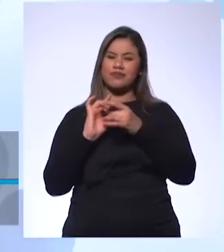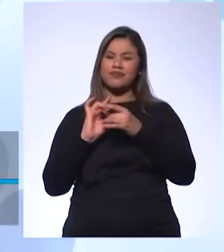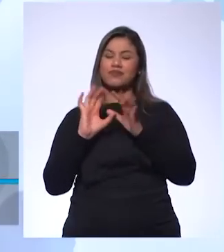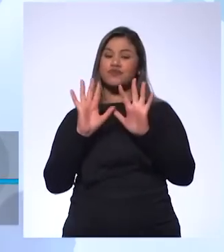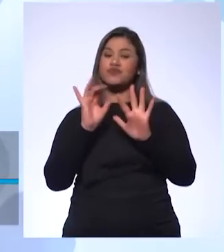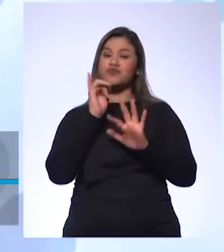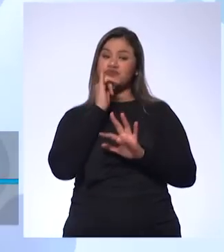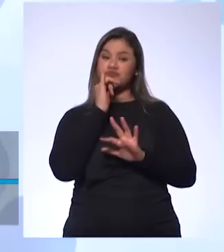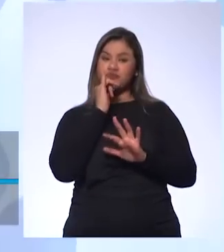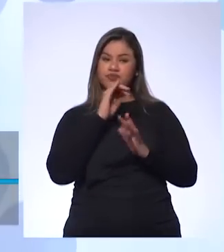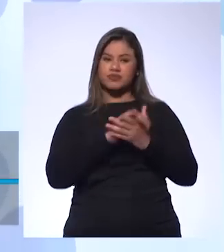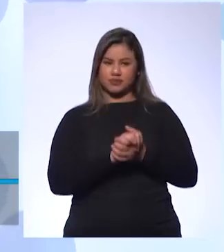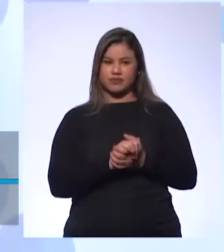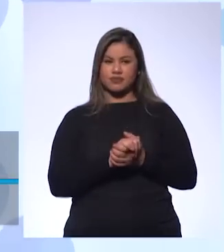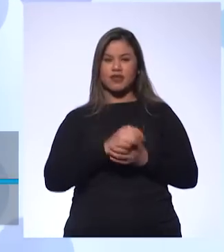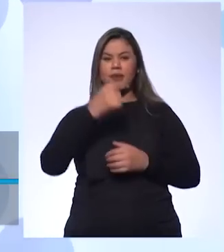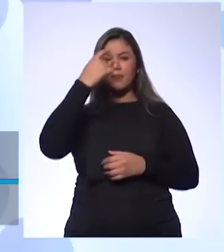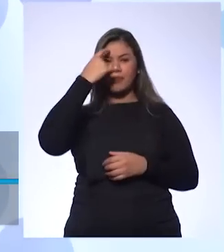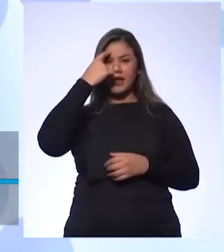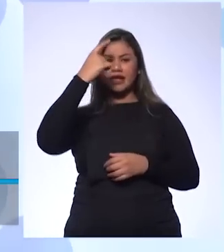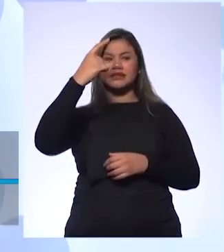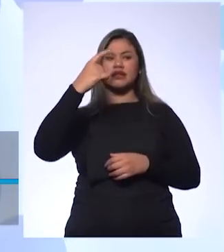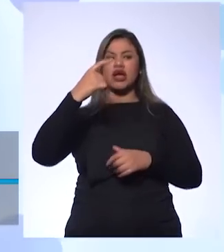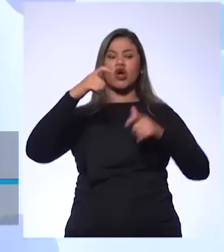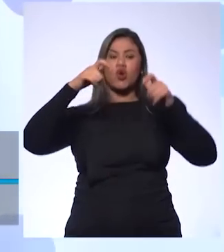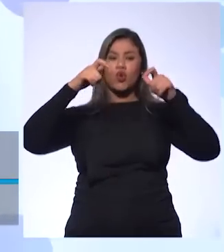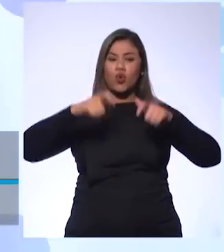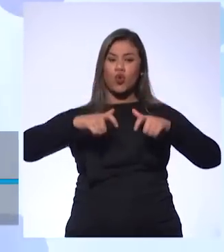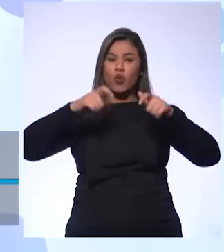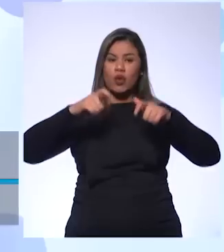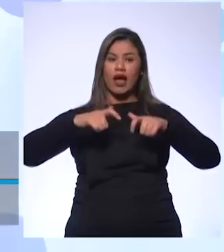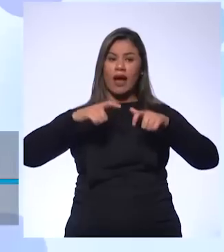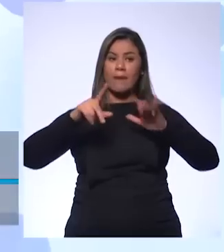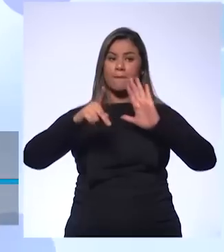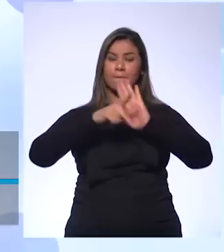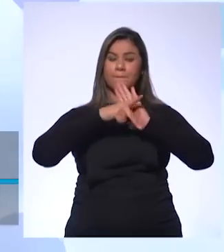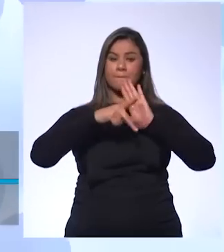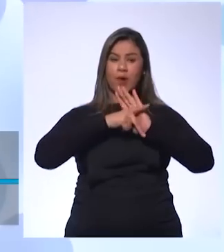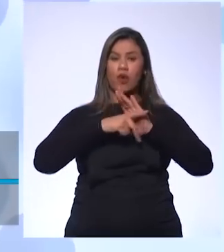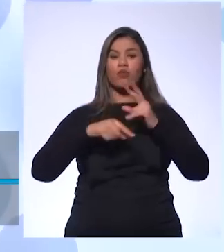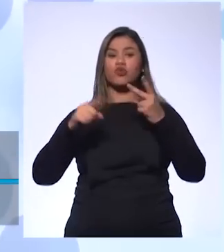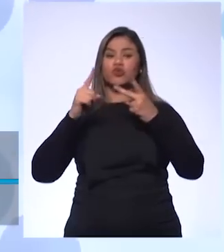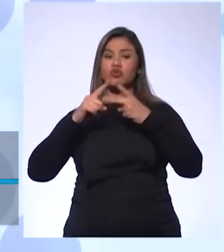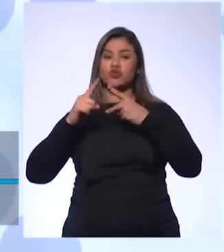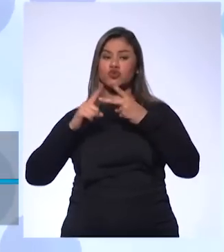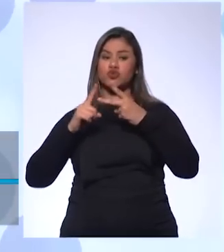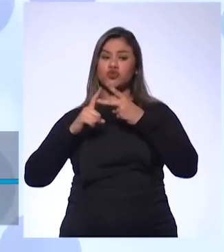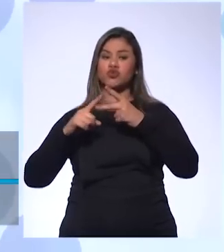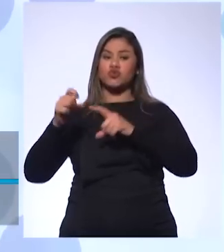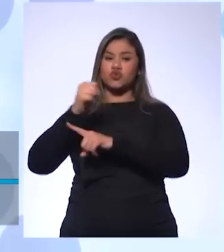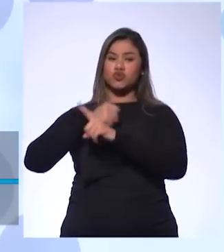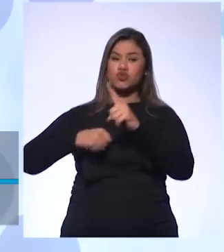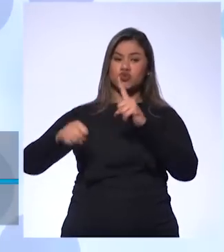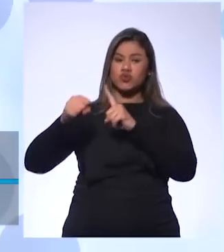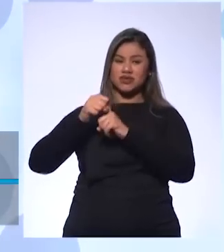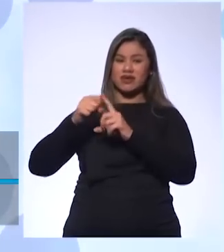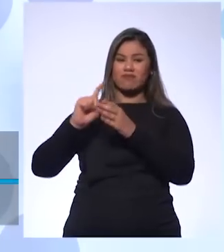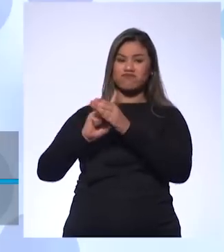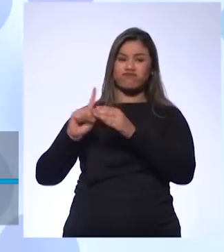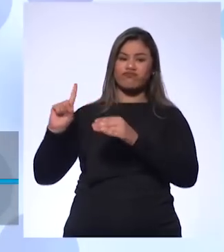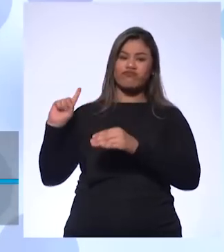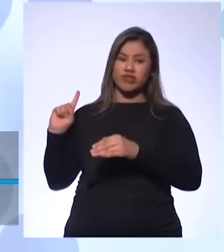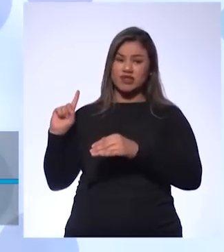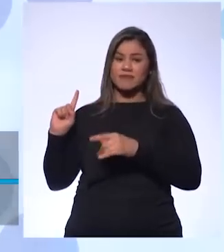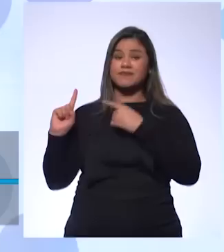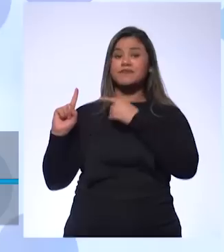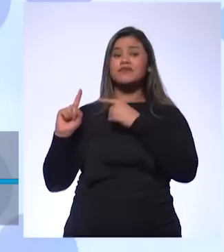Quando a gente pega, partindo do pressuposto de apropriação do espaço e, consequentemente, exclusão social, tal como a apontabilidade, a gente sempre pensa